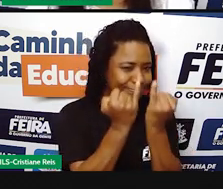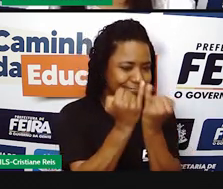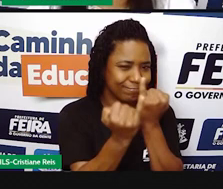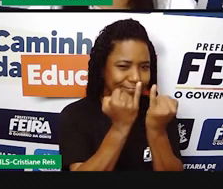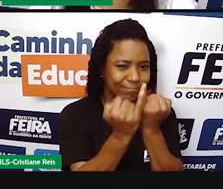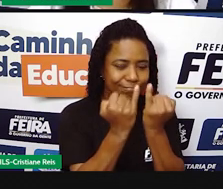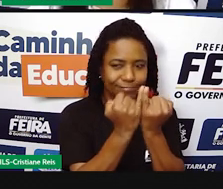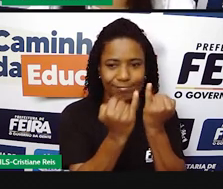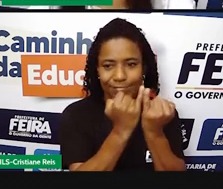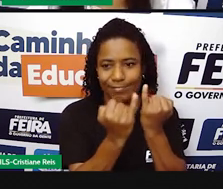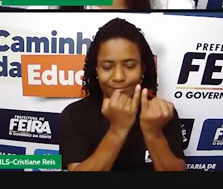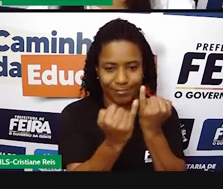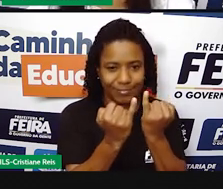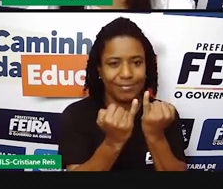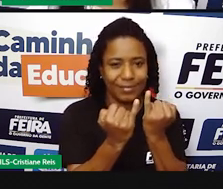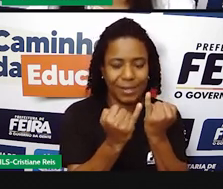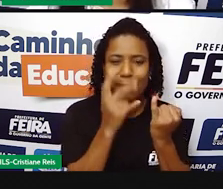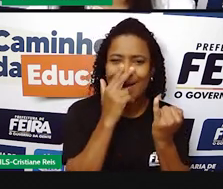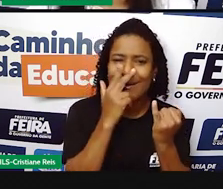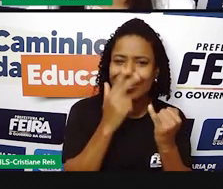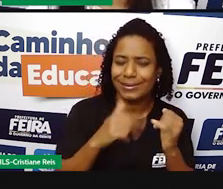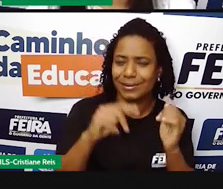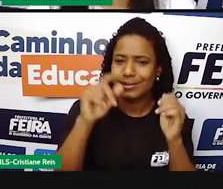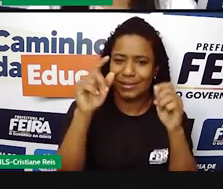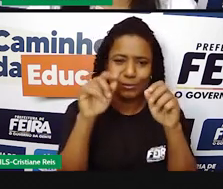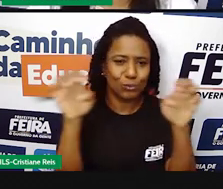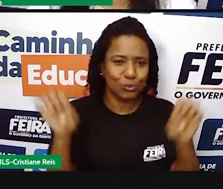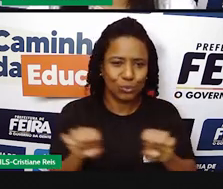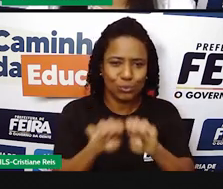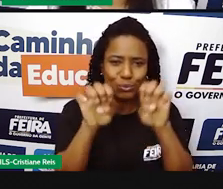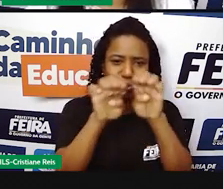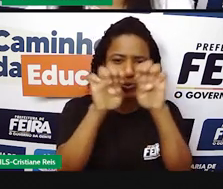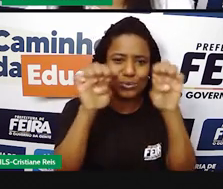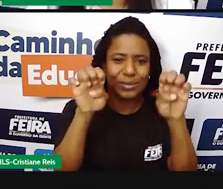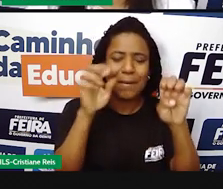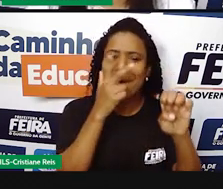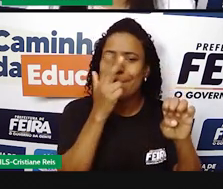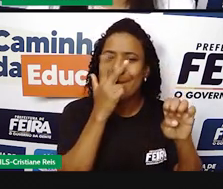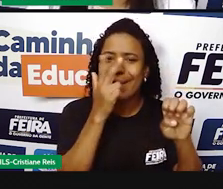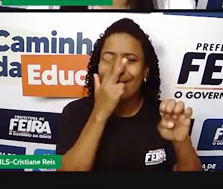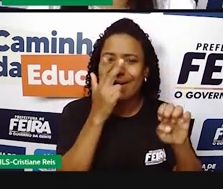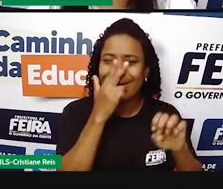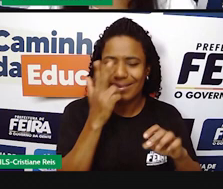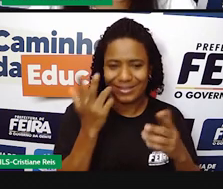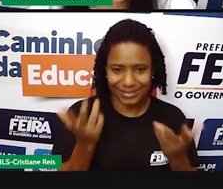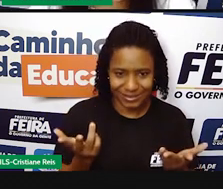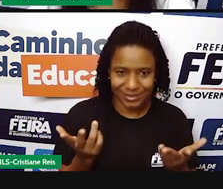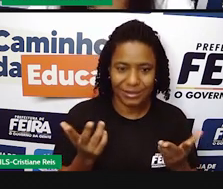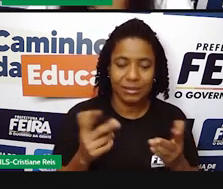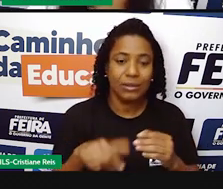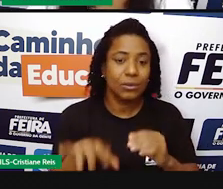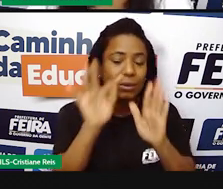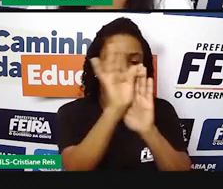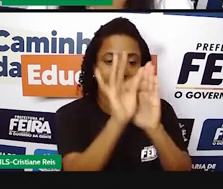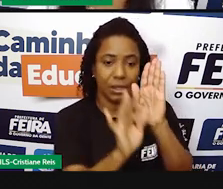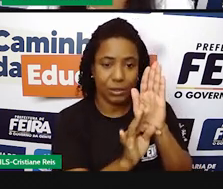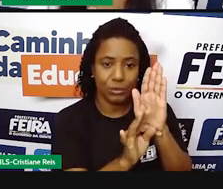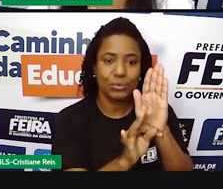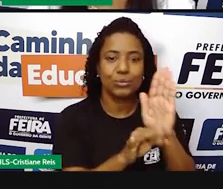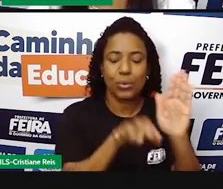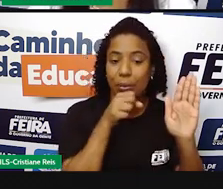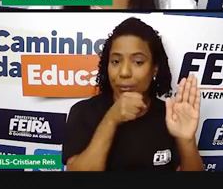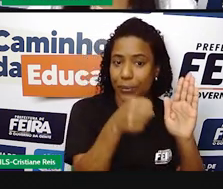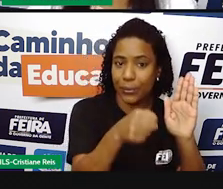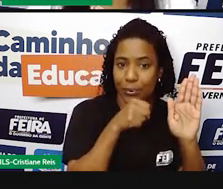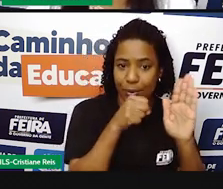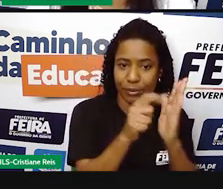mesmos tópicos em sua estrutura, mas é importante a gente entender que, embora sejam textos jornalísticos, embora tenham as